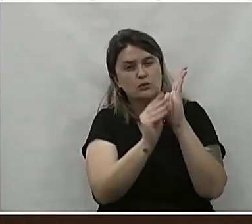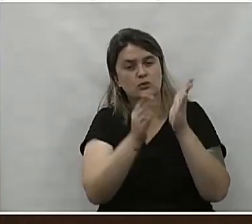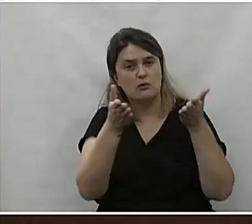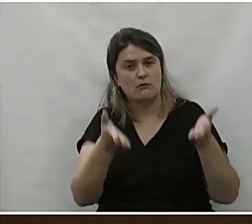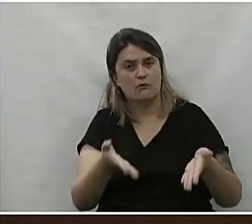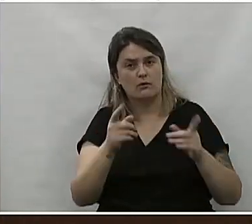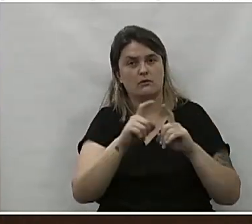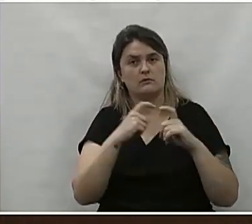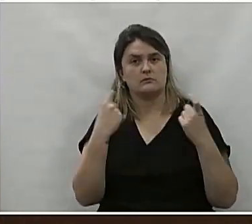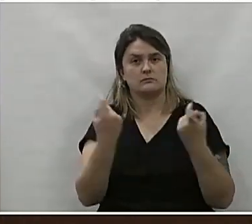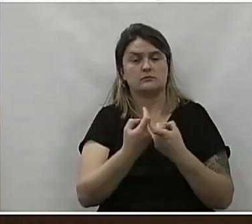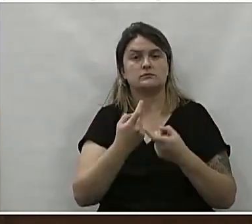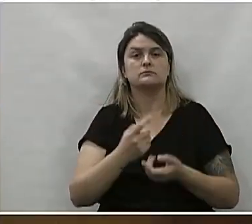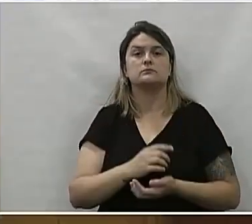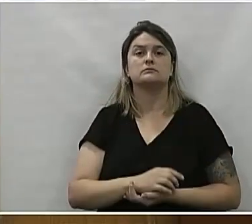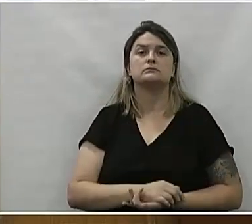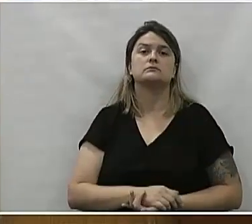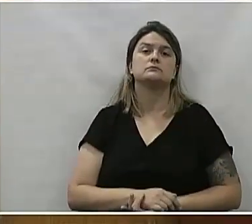Constante do dia